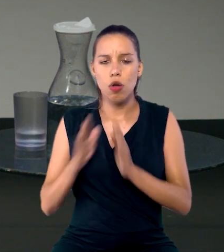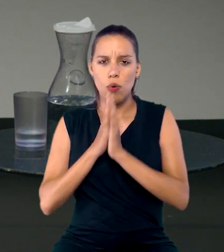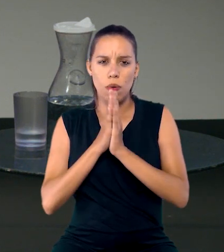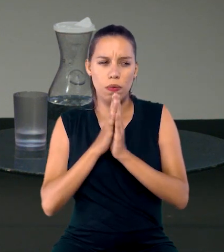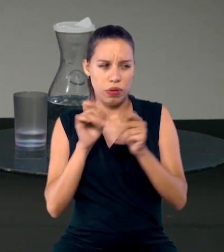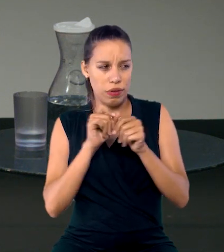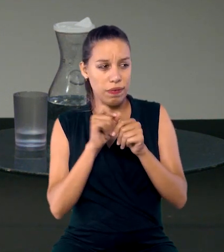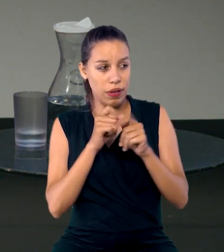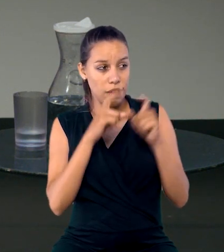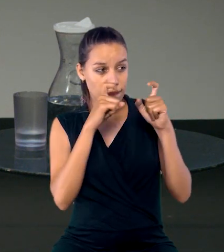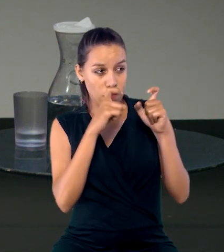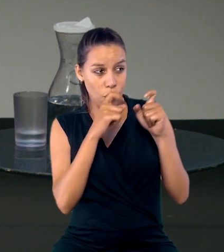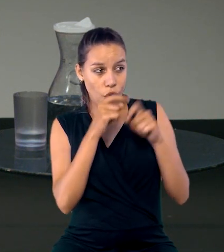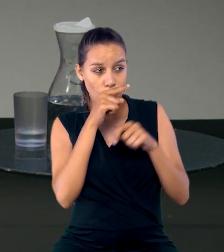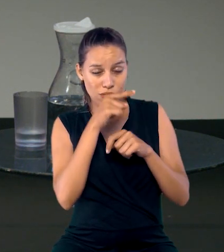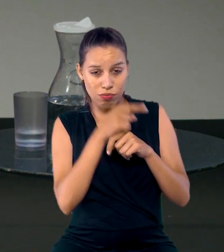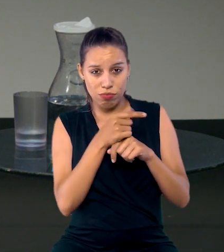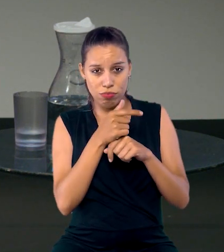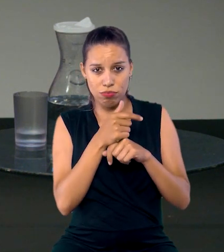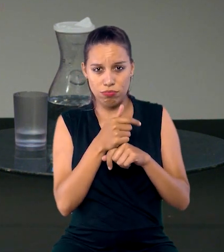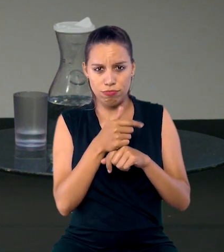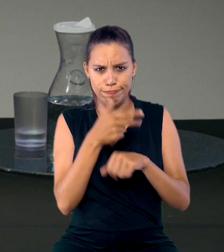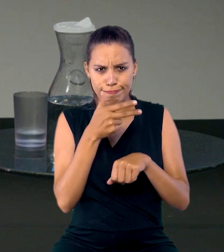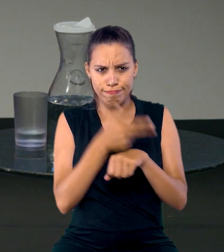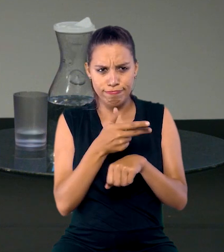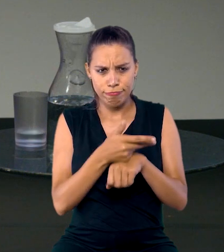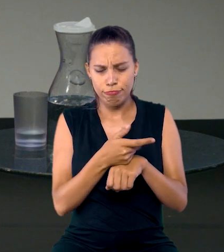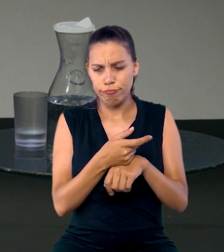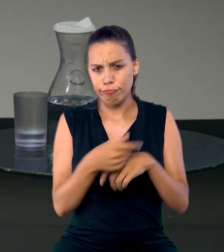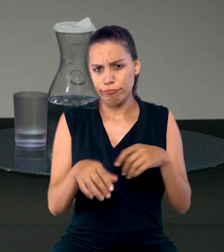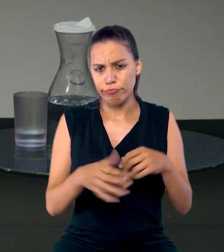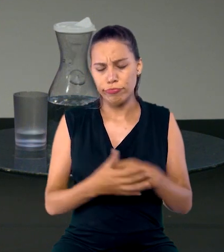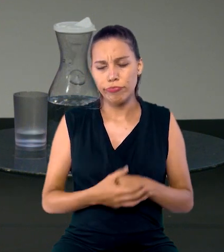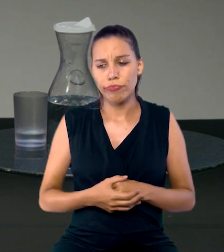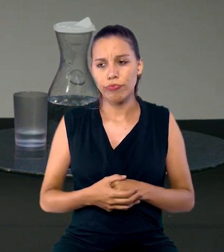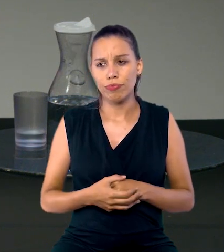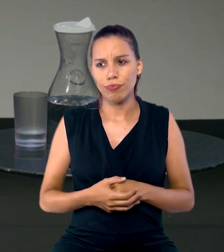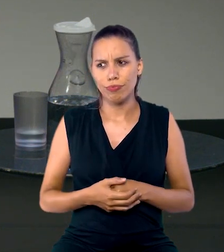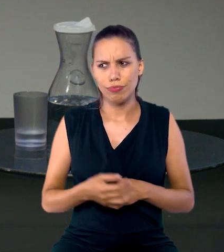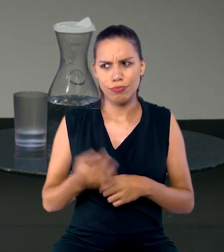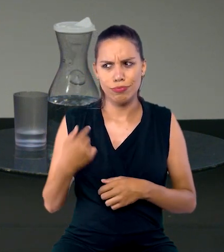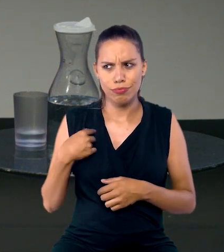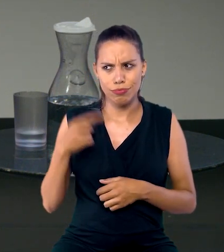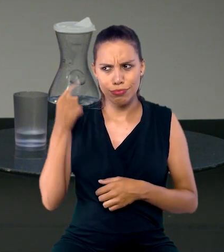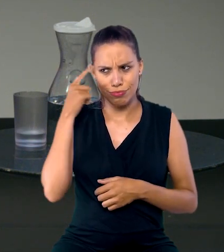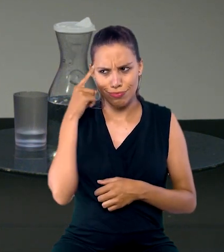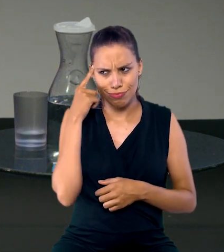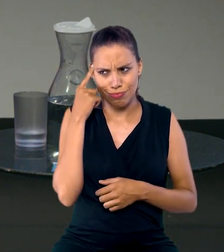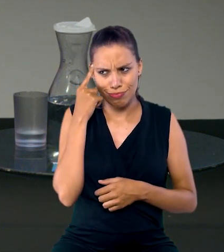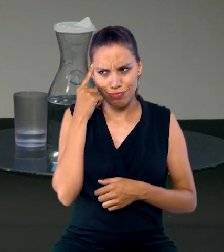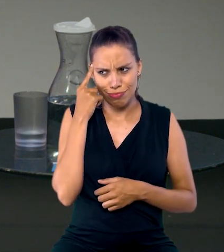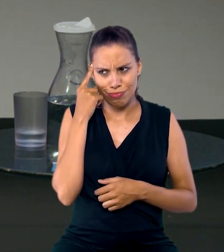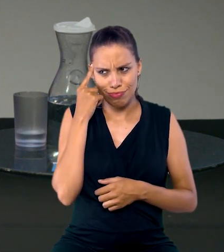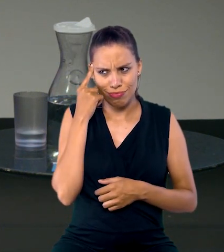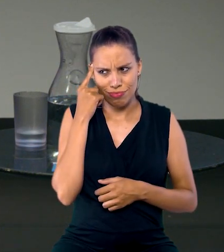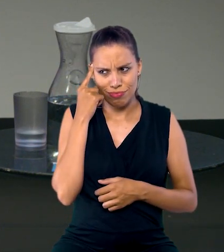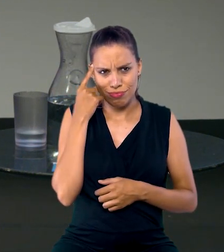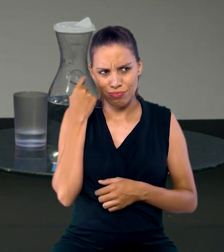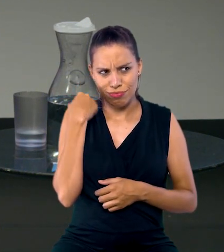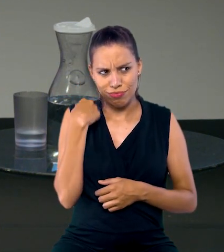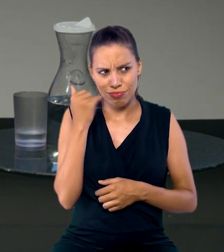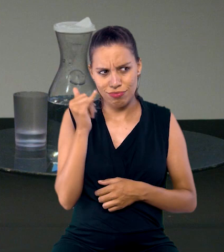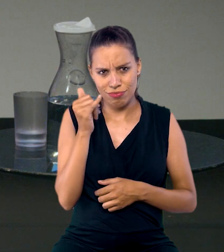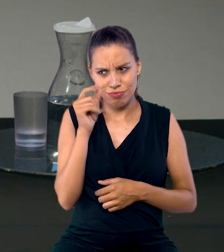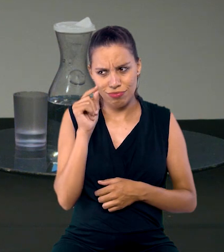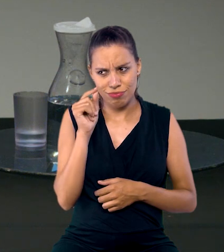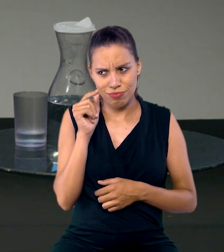fazer uma reportagem na Brasilândia. E eu pensei, o